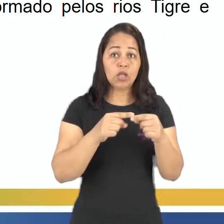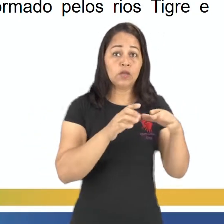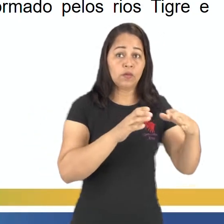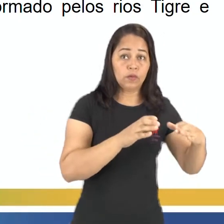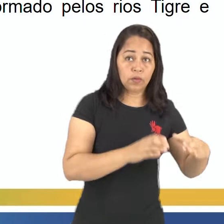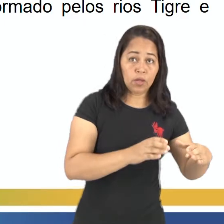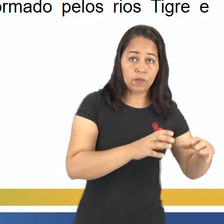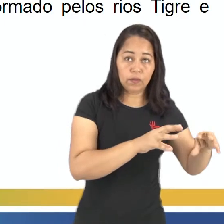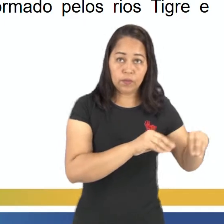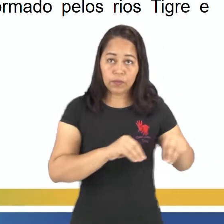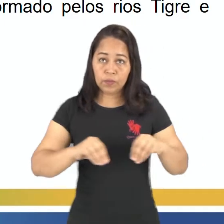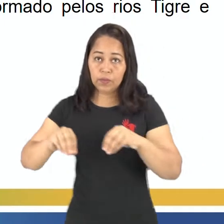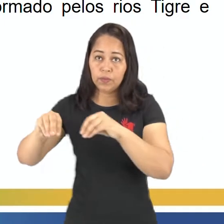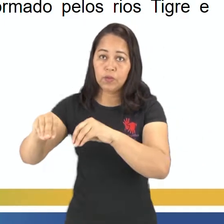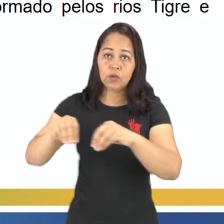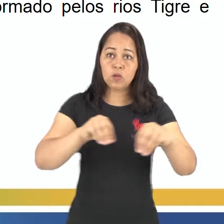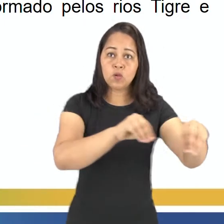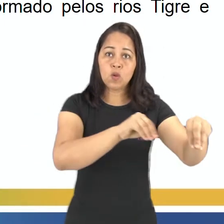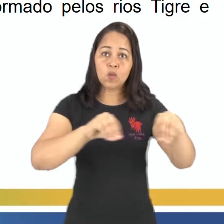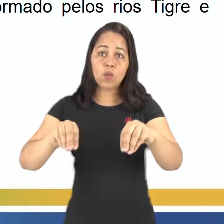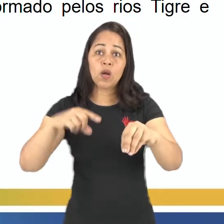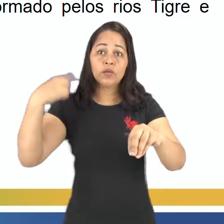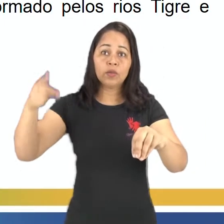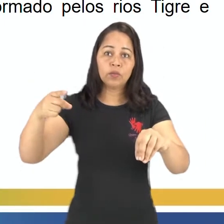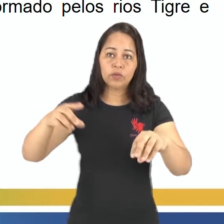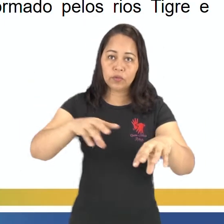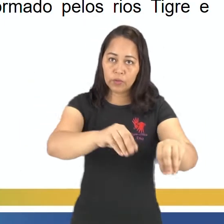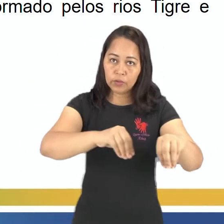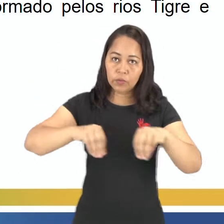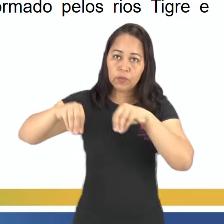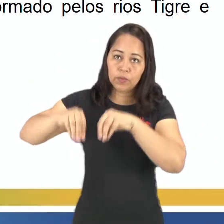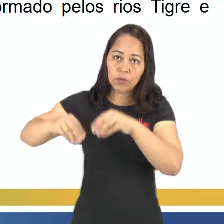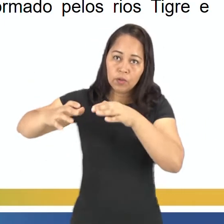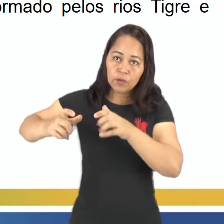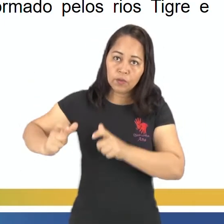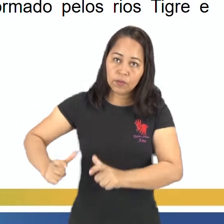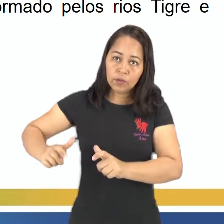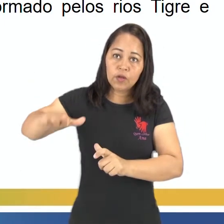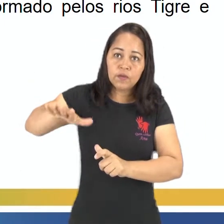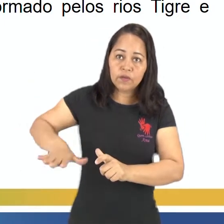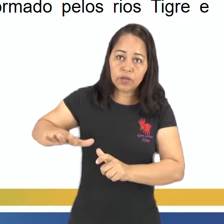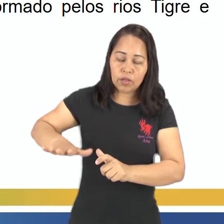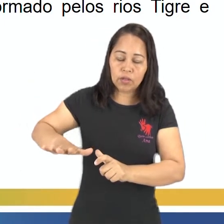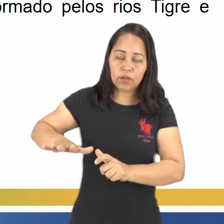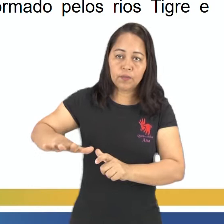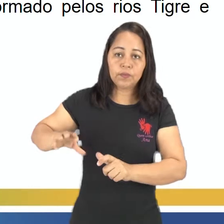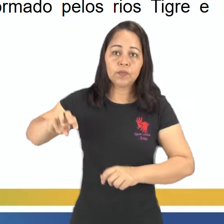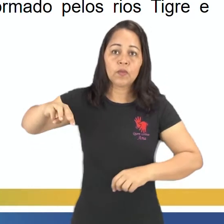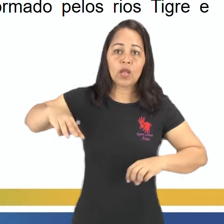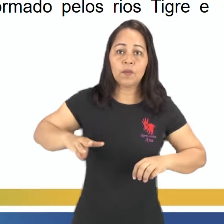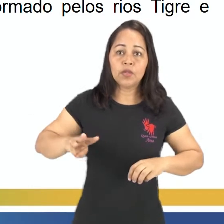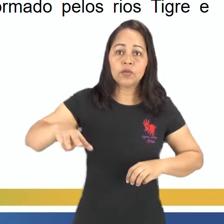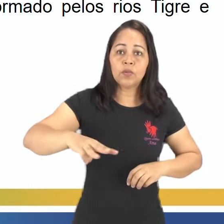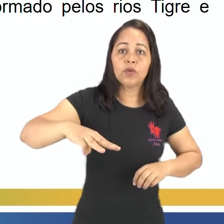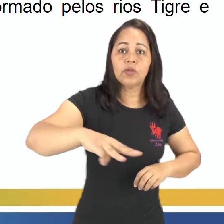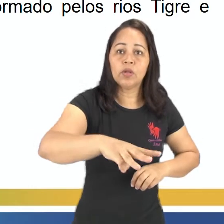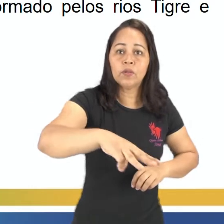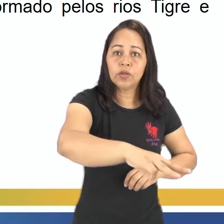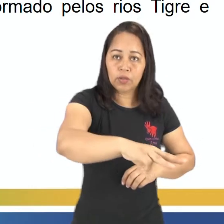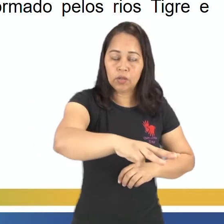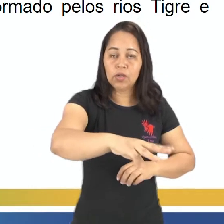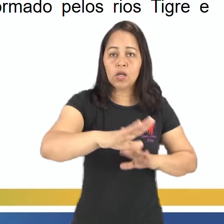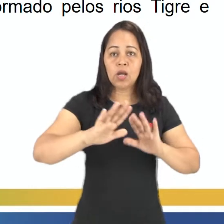residência, resumidamente. Então, olha só, vamos ao slide. A Mesopotâmia, historicamente, é uma